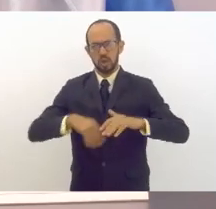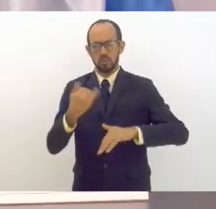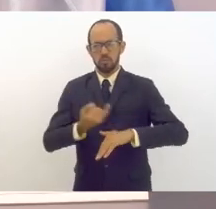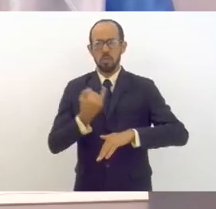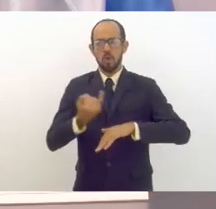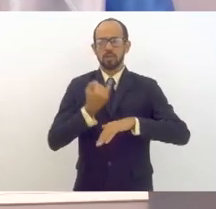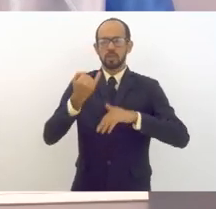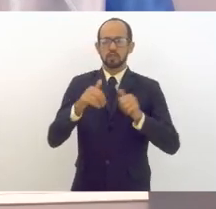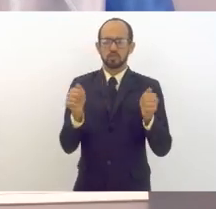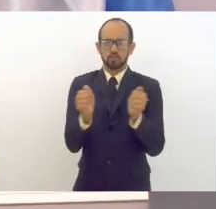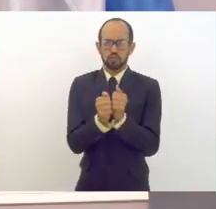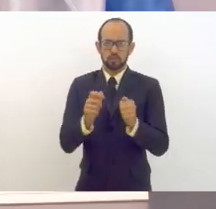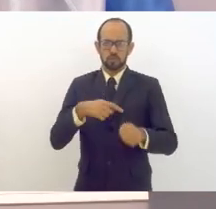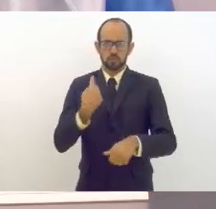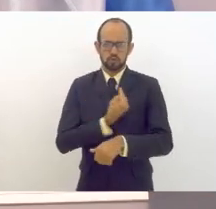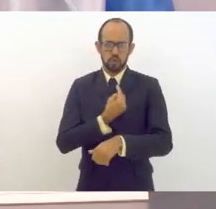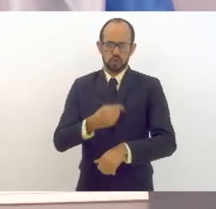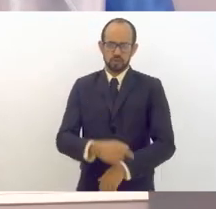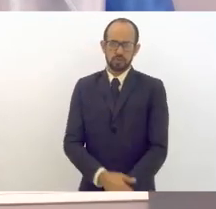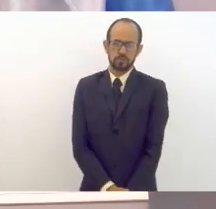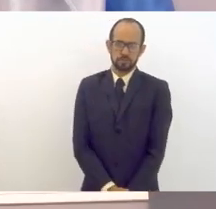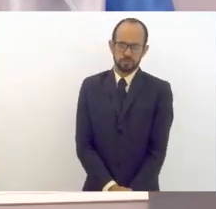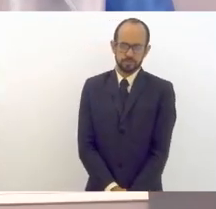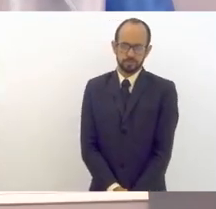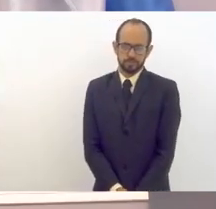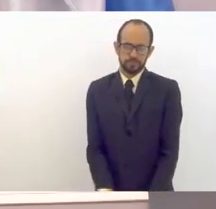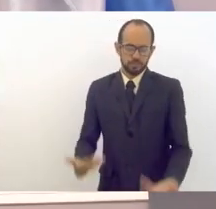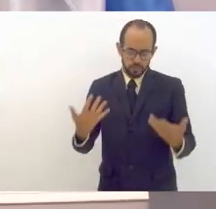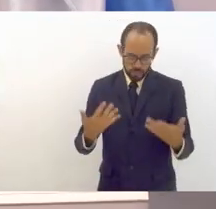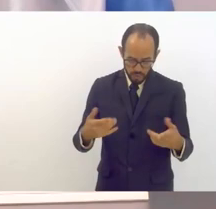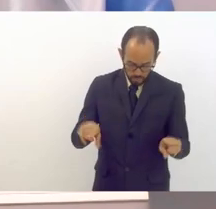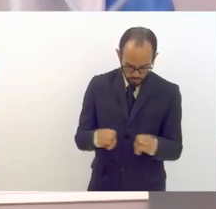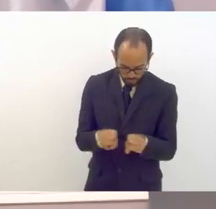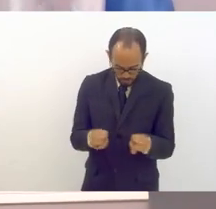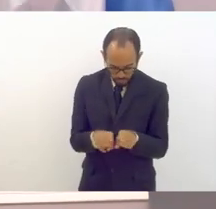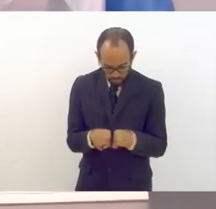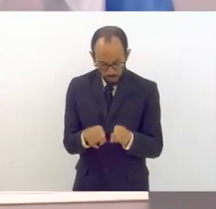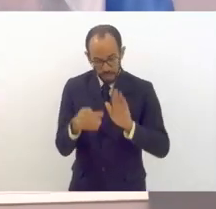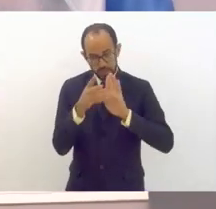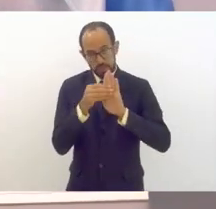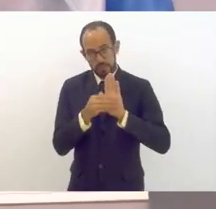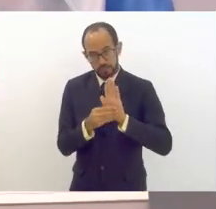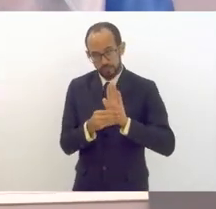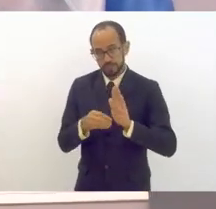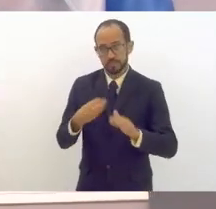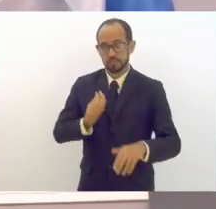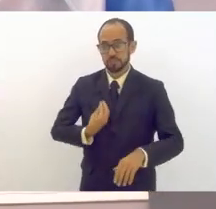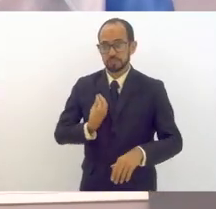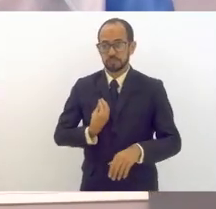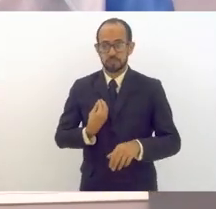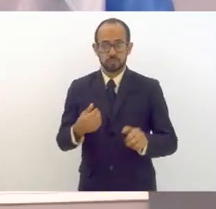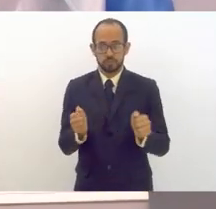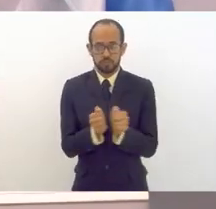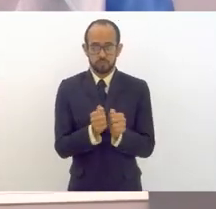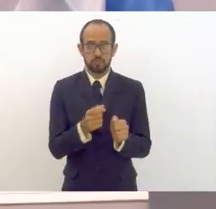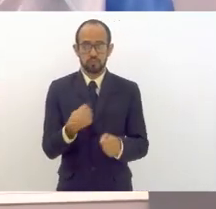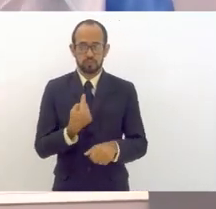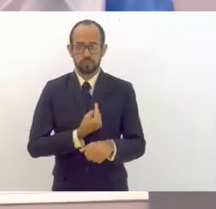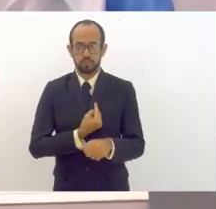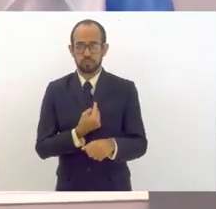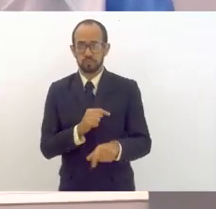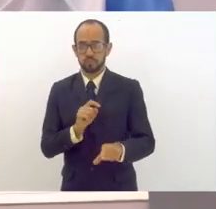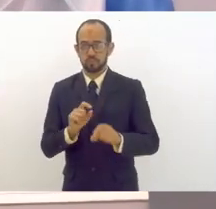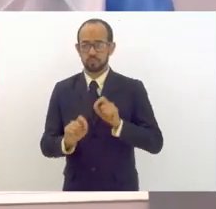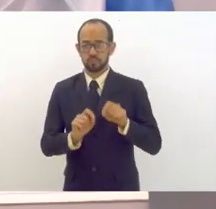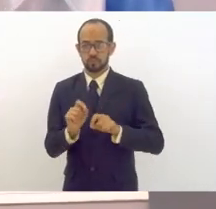importante na nossa rede. E quero também registrar a presença aqui conosco